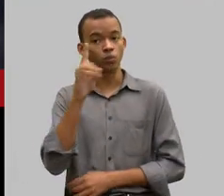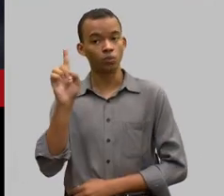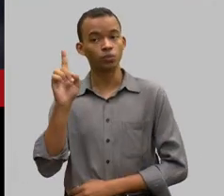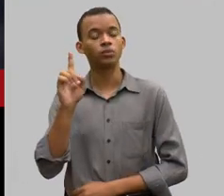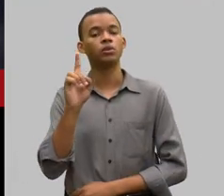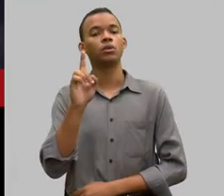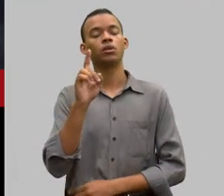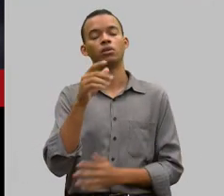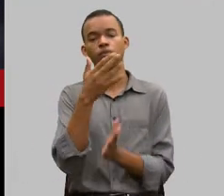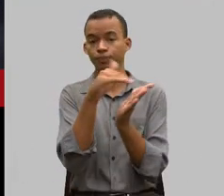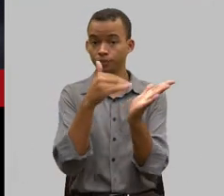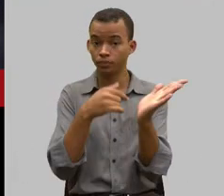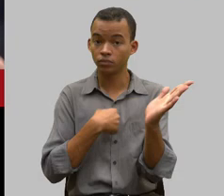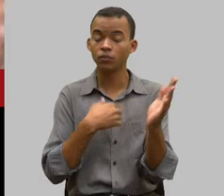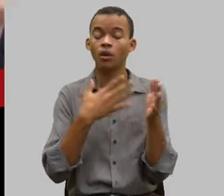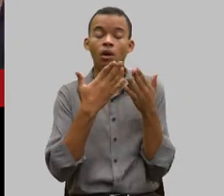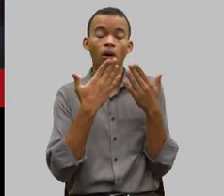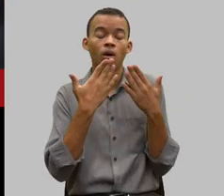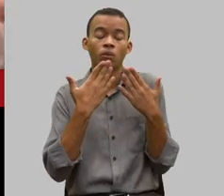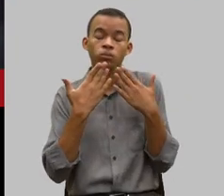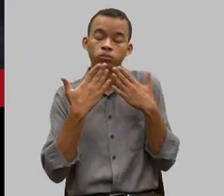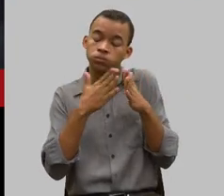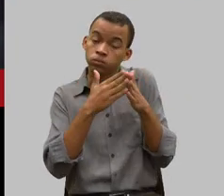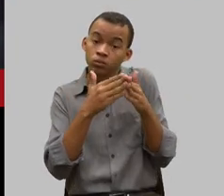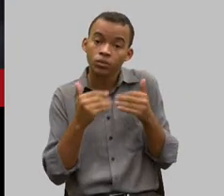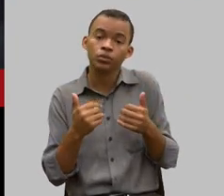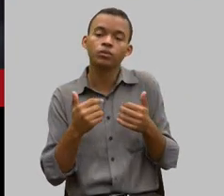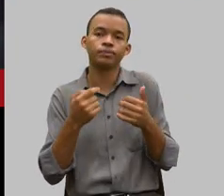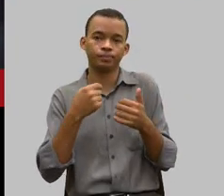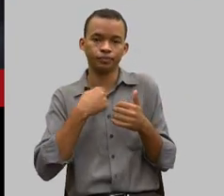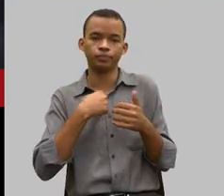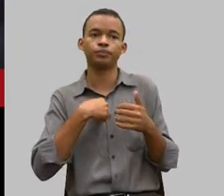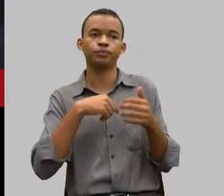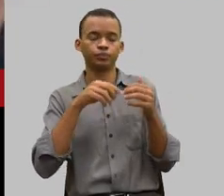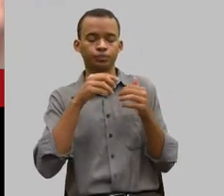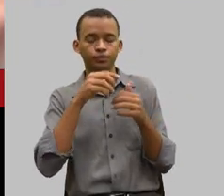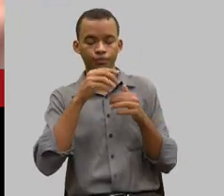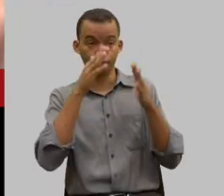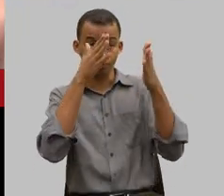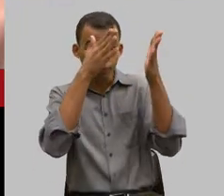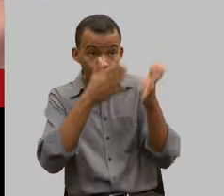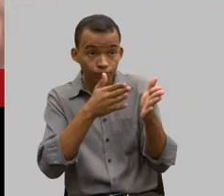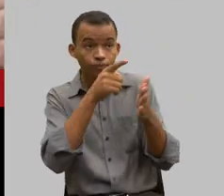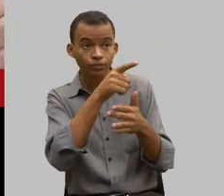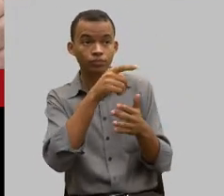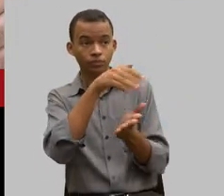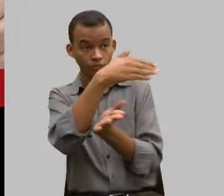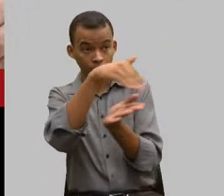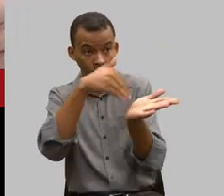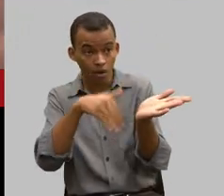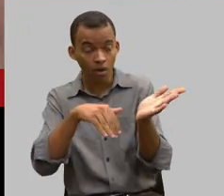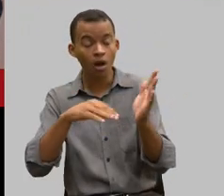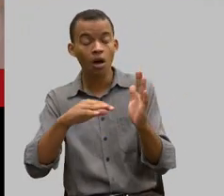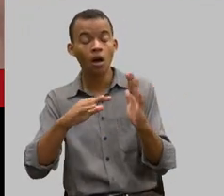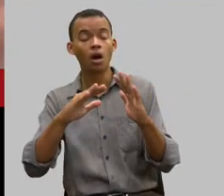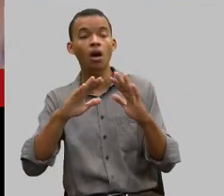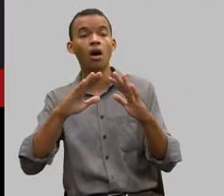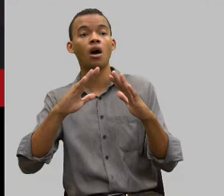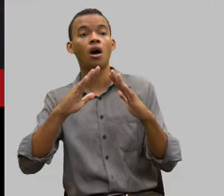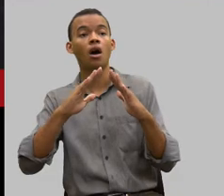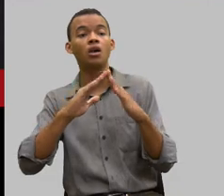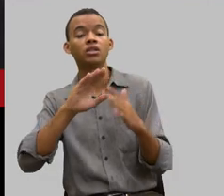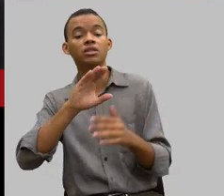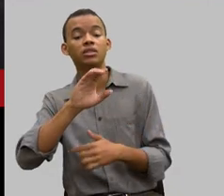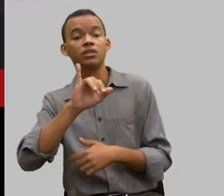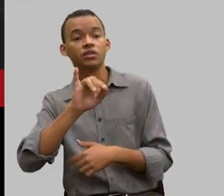ao Senhor e já que estou com a palavra direcionada ao Senhor por ser secretário da Casa Civil por coordenar a